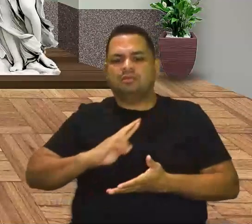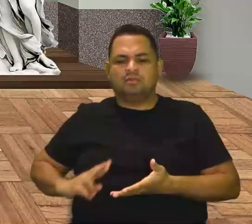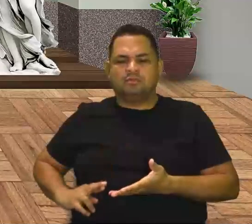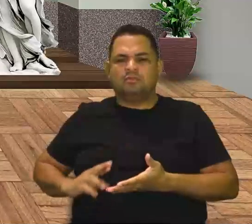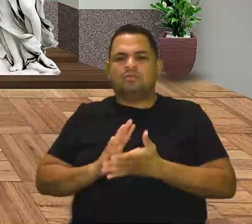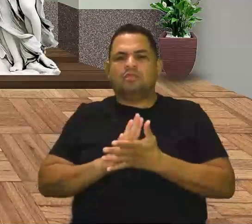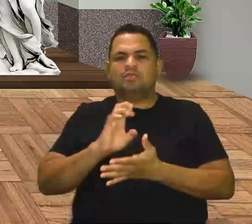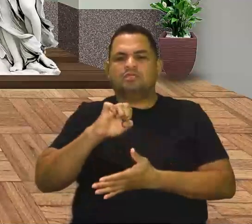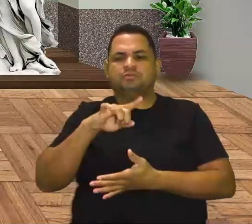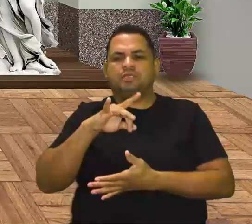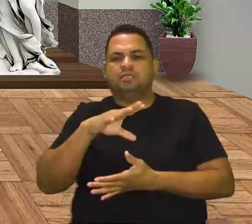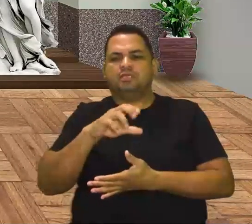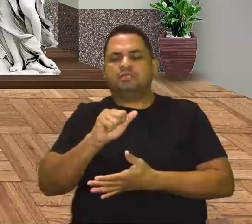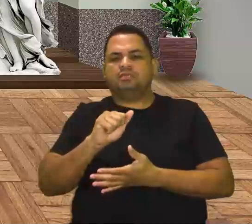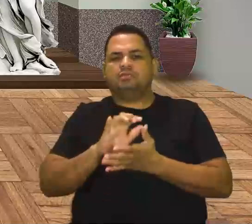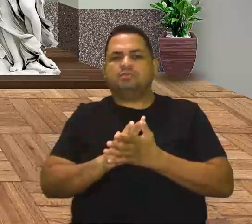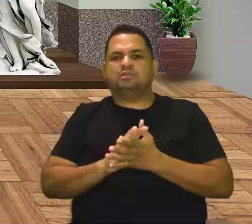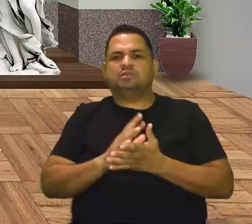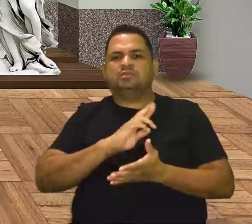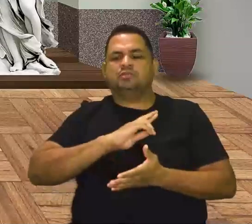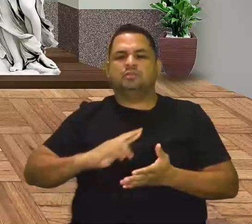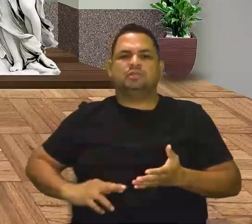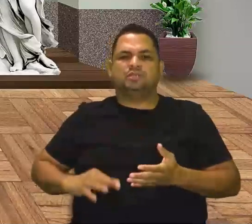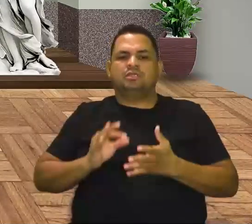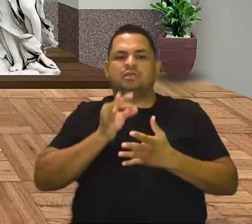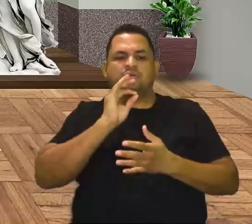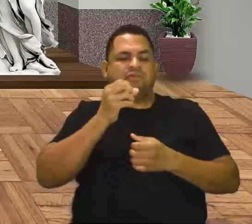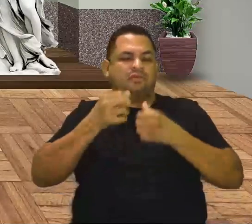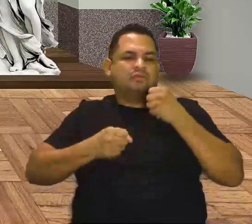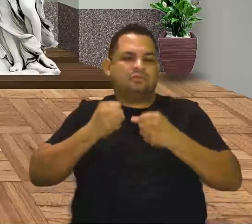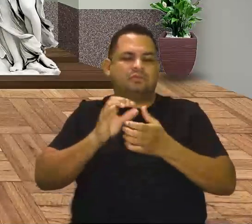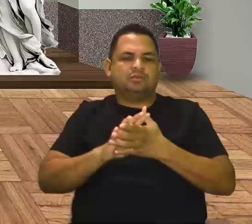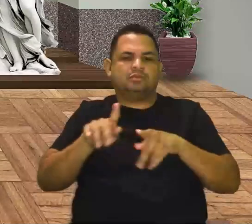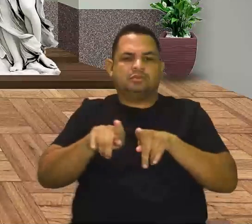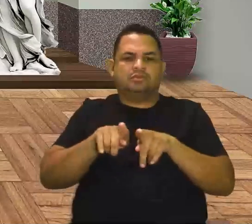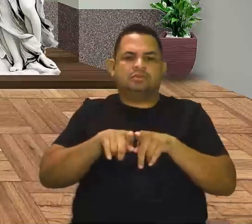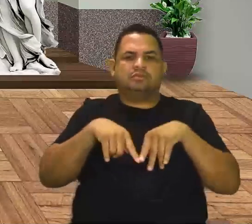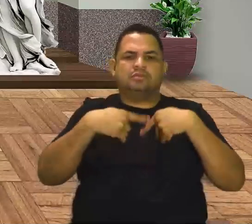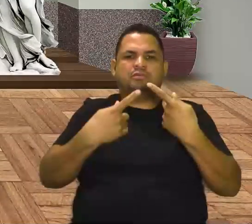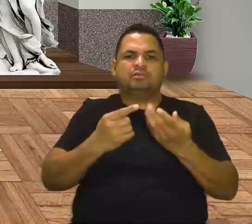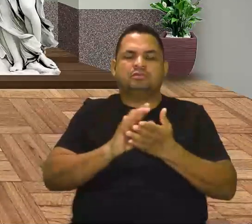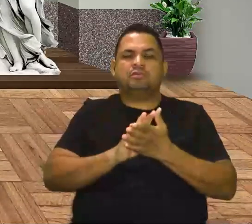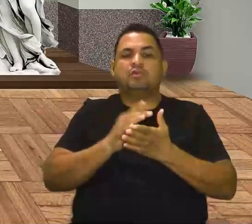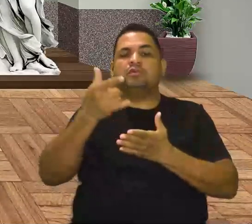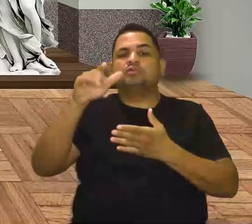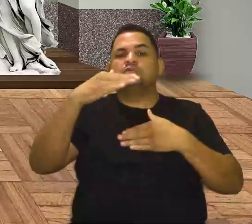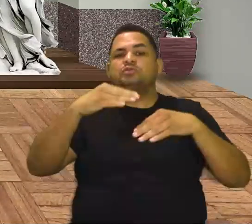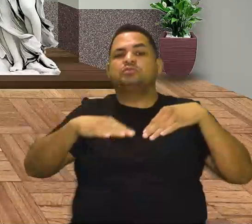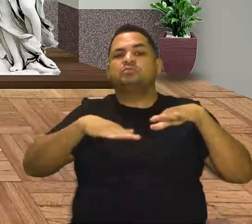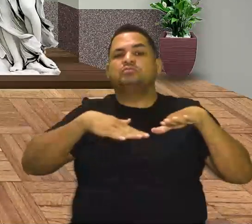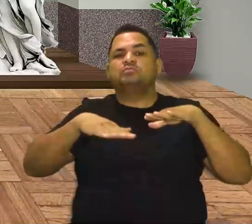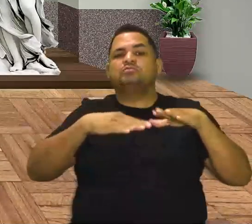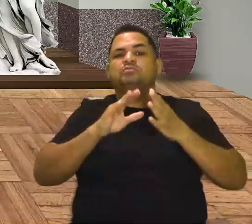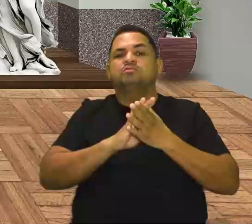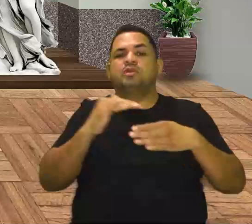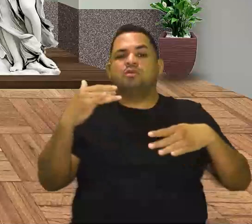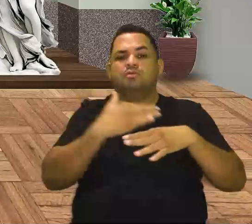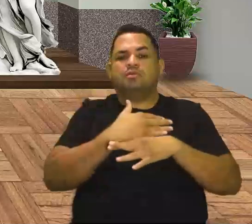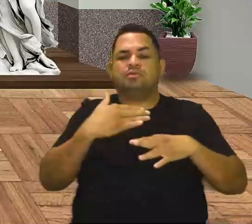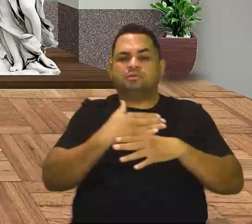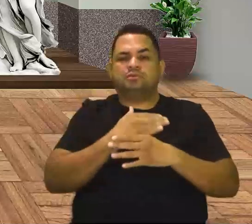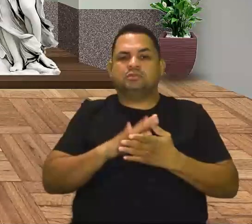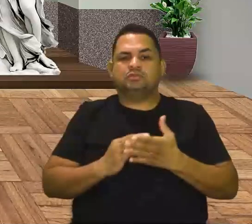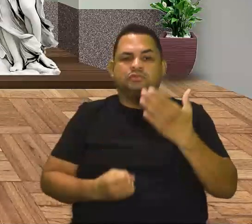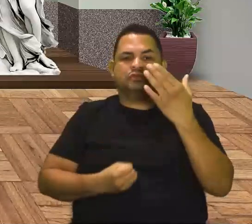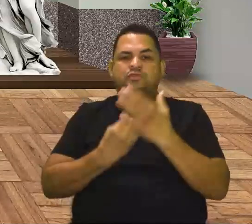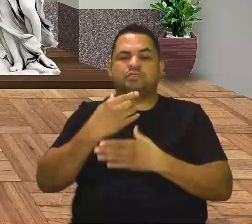Espada, a República Café com Leite, e depois nós vamos ver também esses outros movimentos urbanos que vão estar